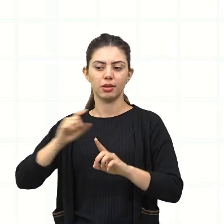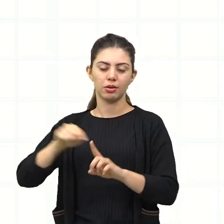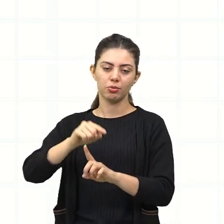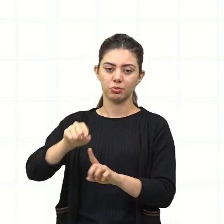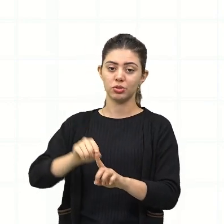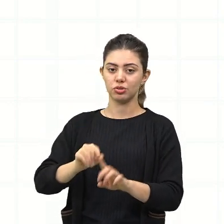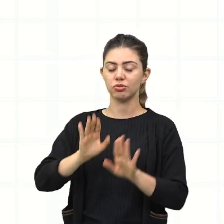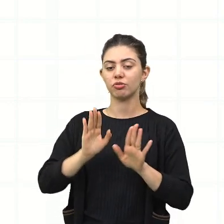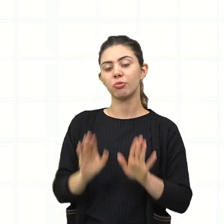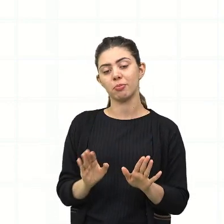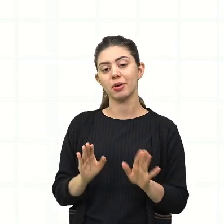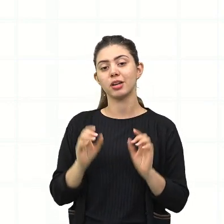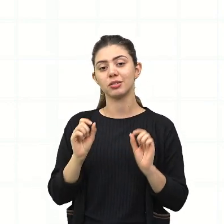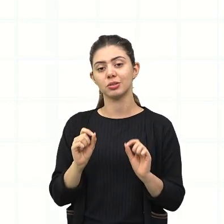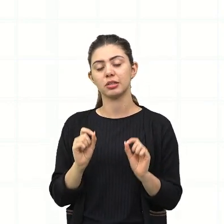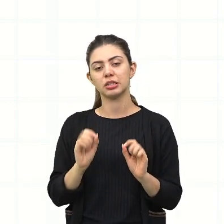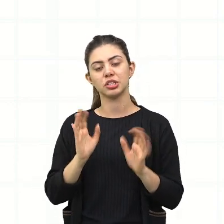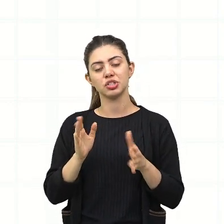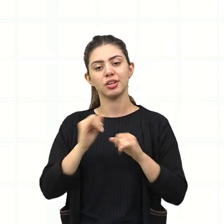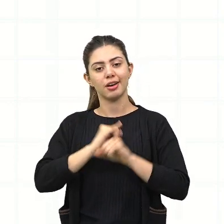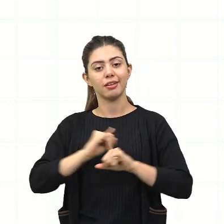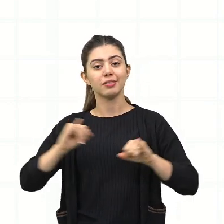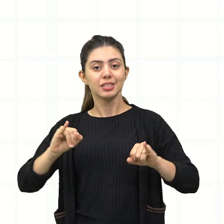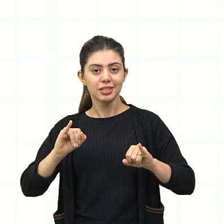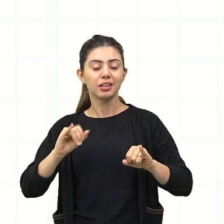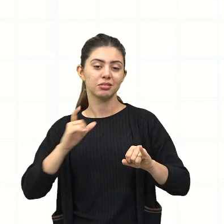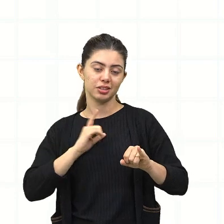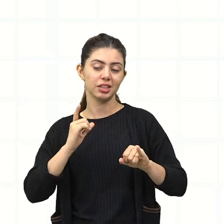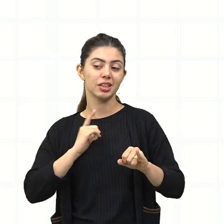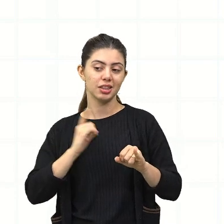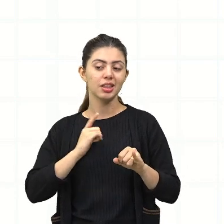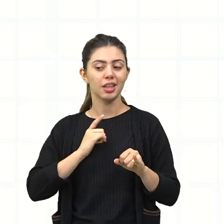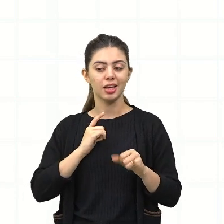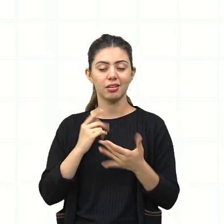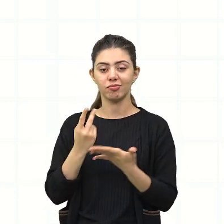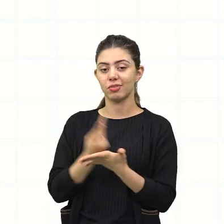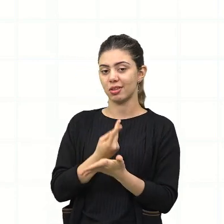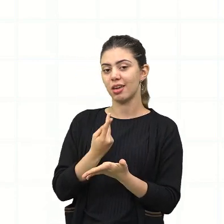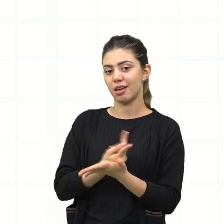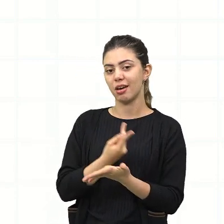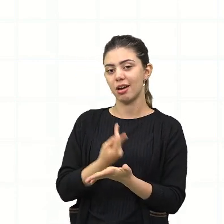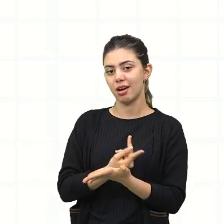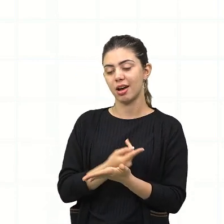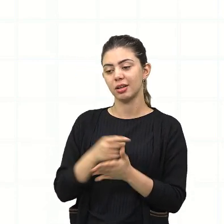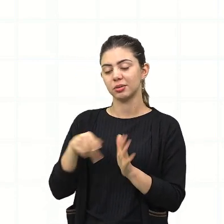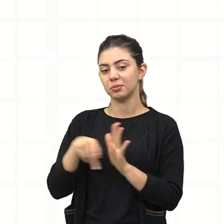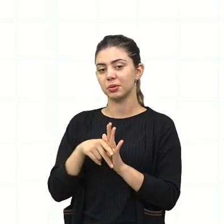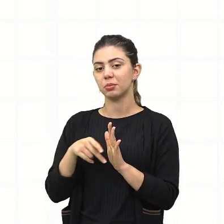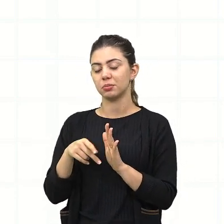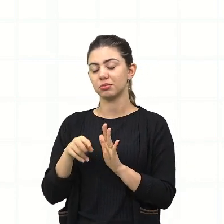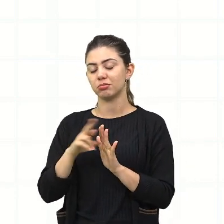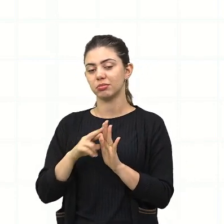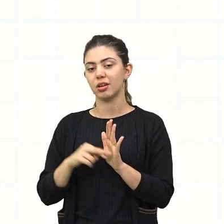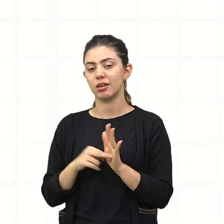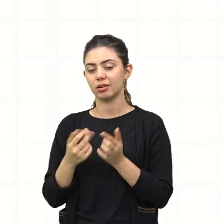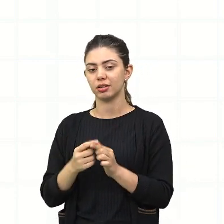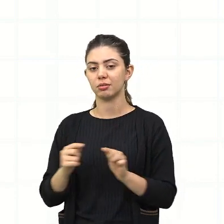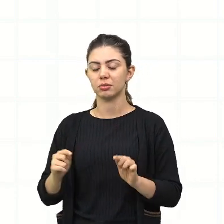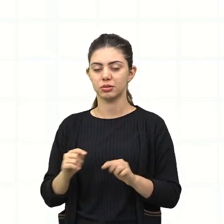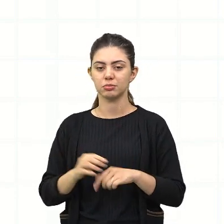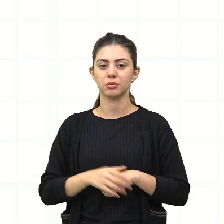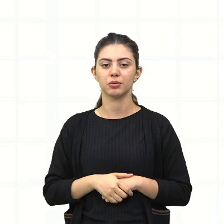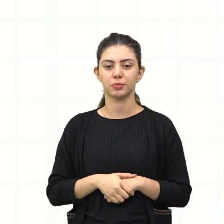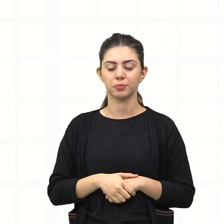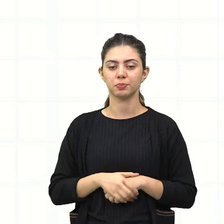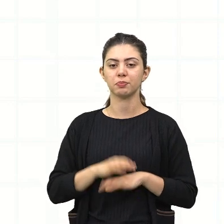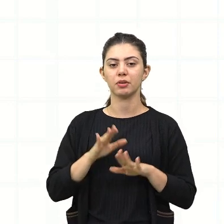mas já fica aí marcado que alguns desvios gramaticais são mais óbvios do que outros, mas